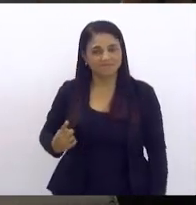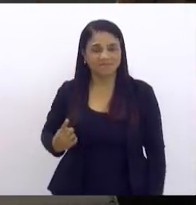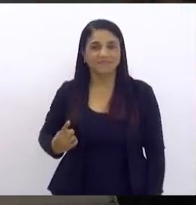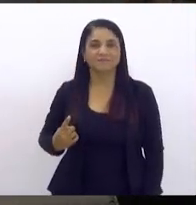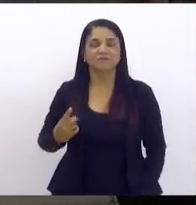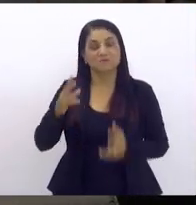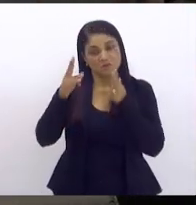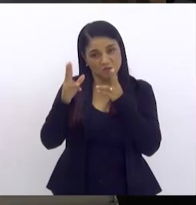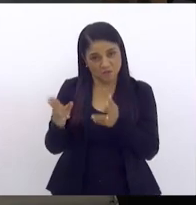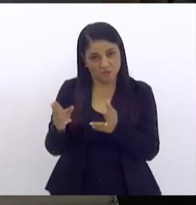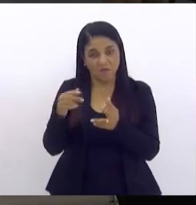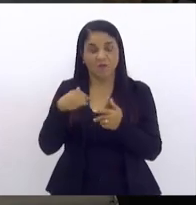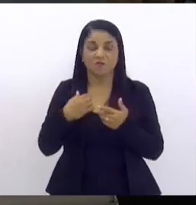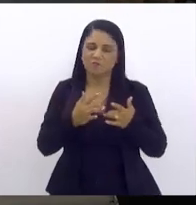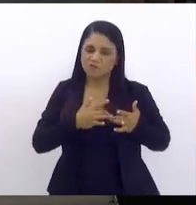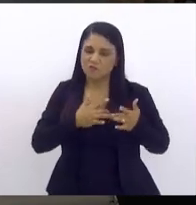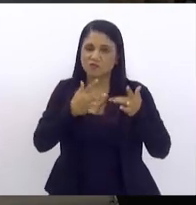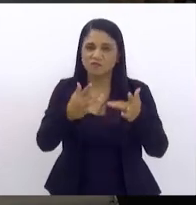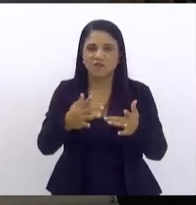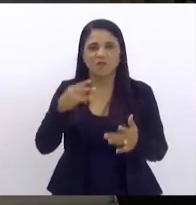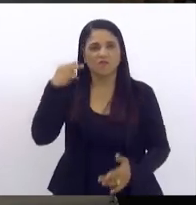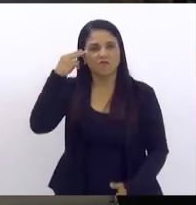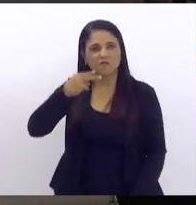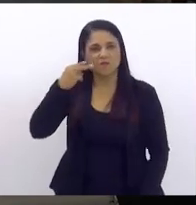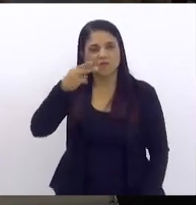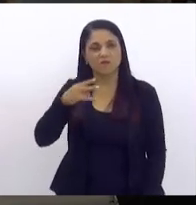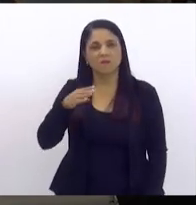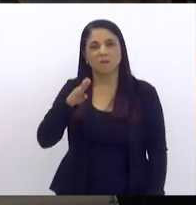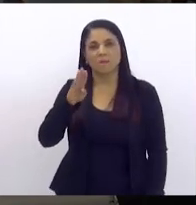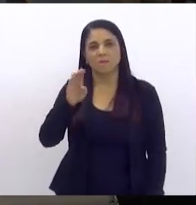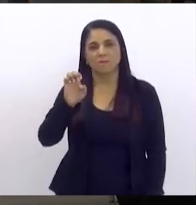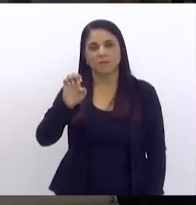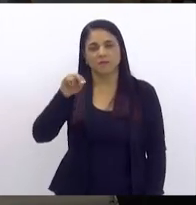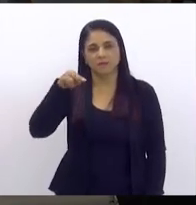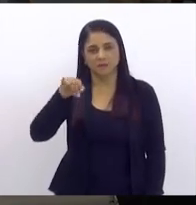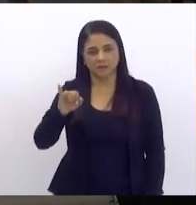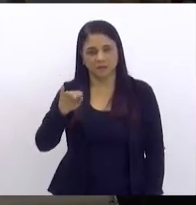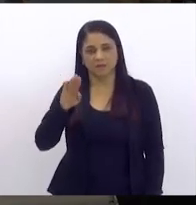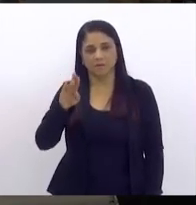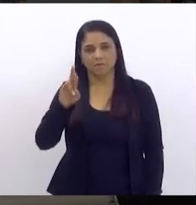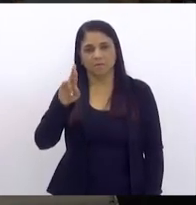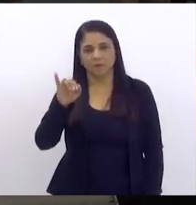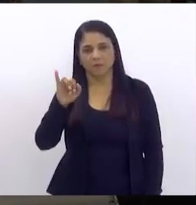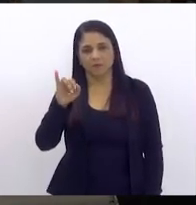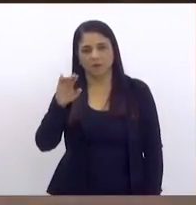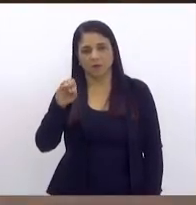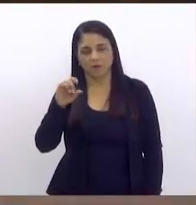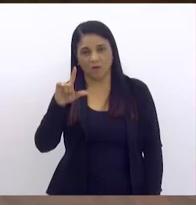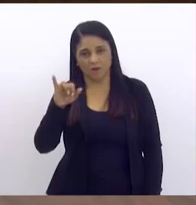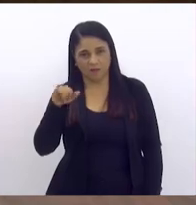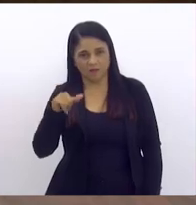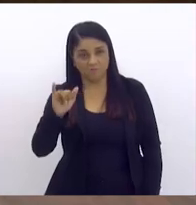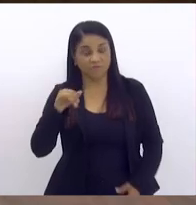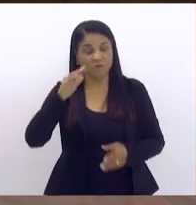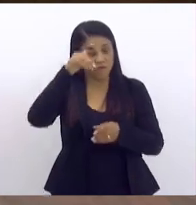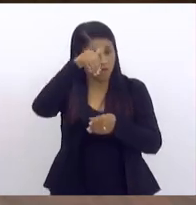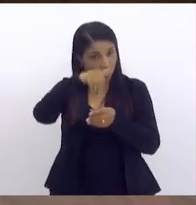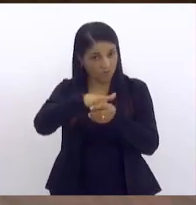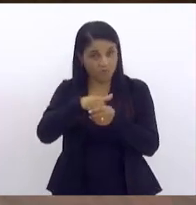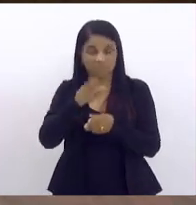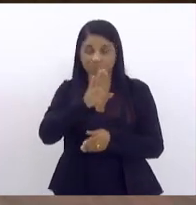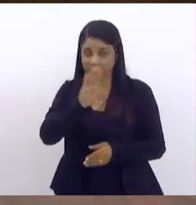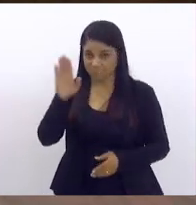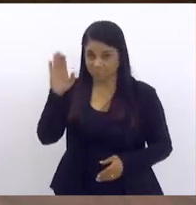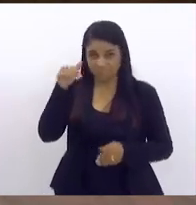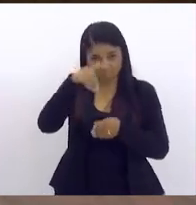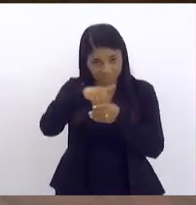me solidarizar à vereadora Beni Brioli, uma mulher que foi eleita democraticamente, tanto na